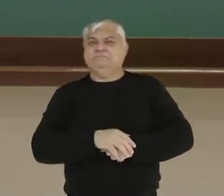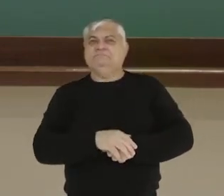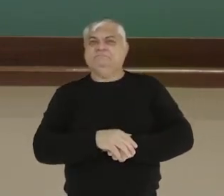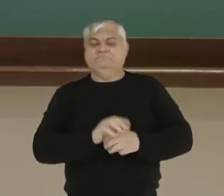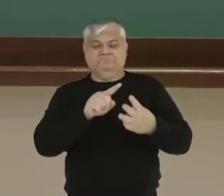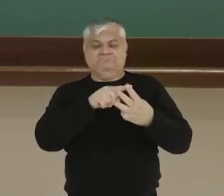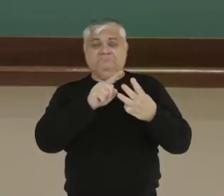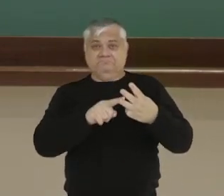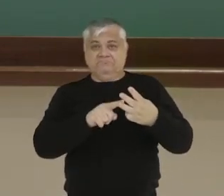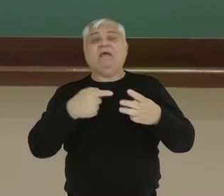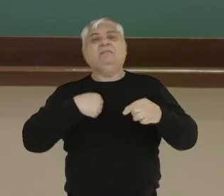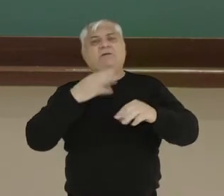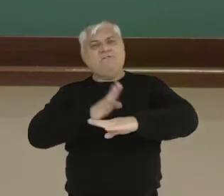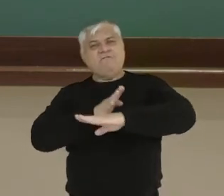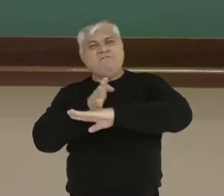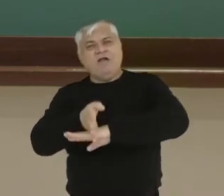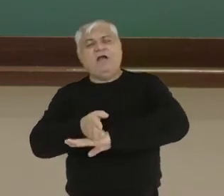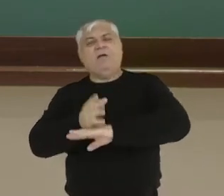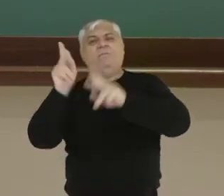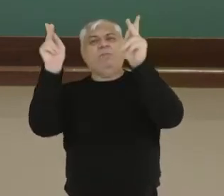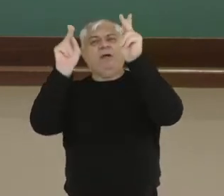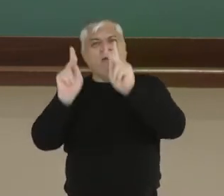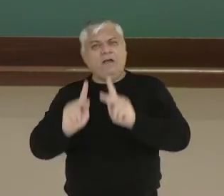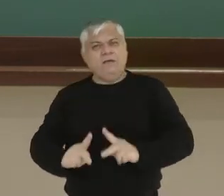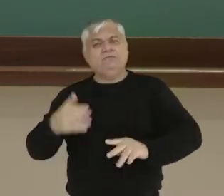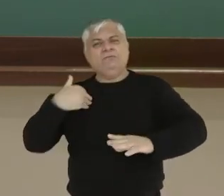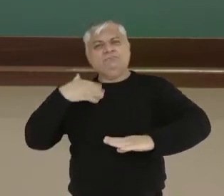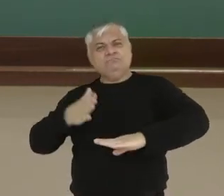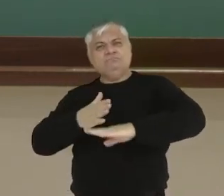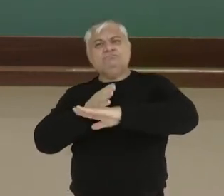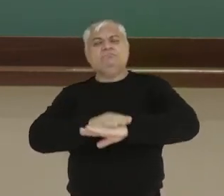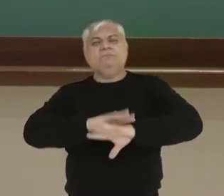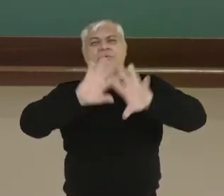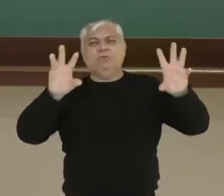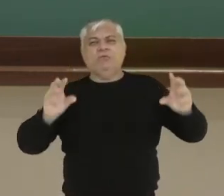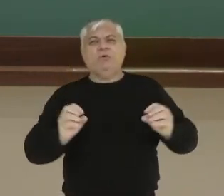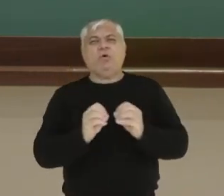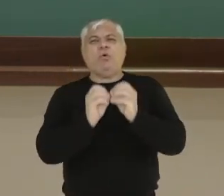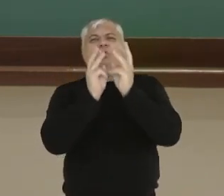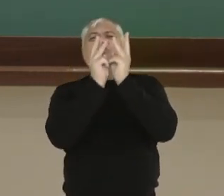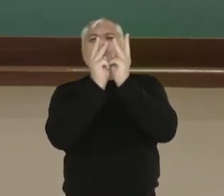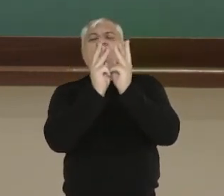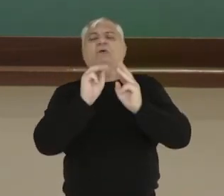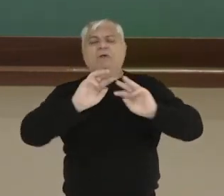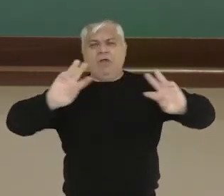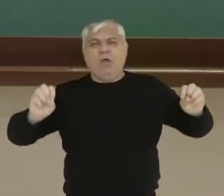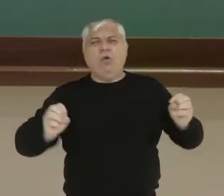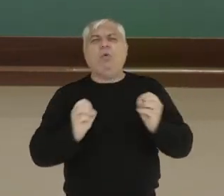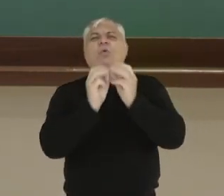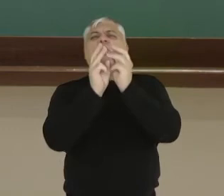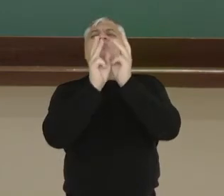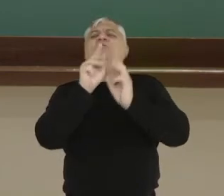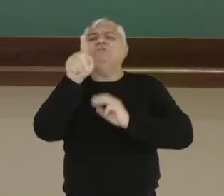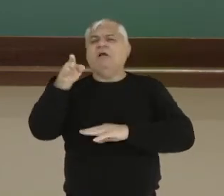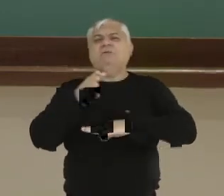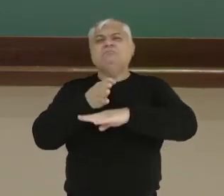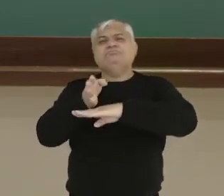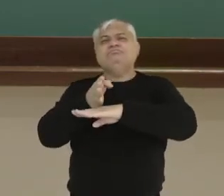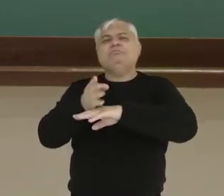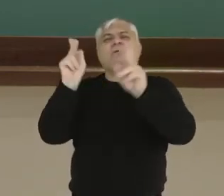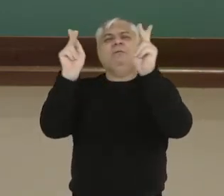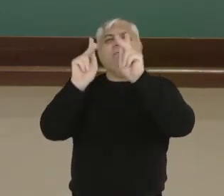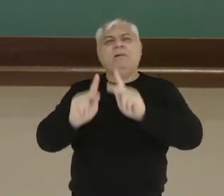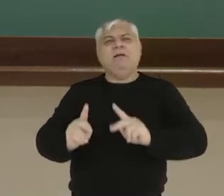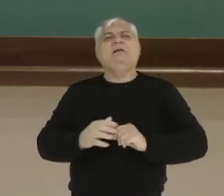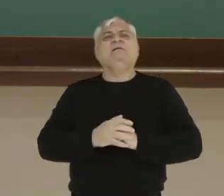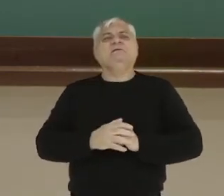de paz, né? Chamado geralmente pela Organização das Nações Unidas, pela ONU, né? Sendo a mais conhecida